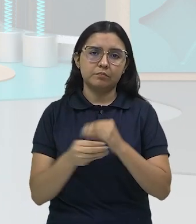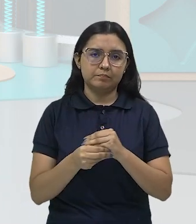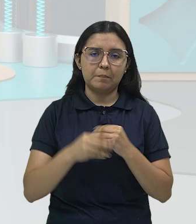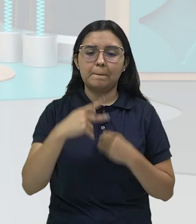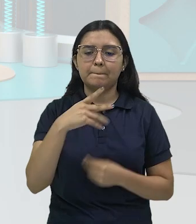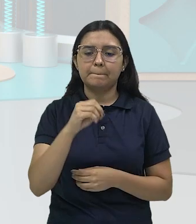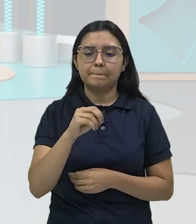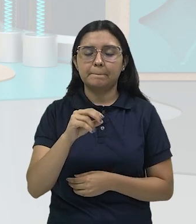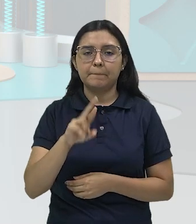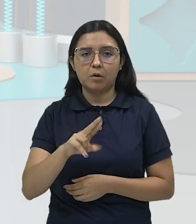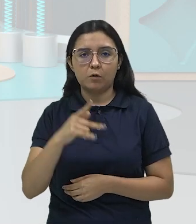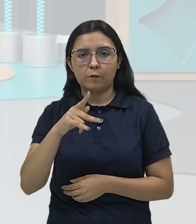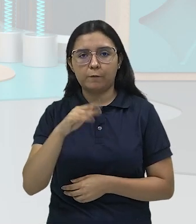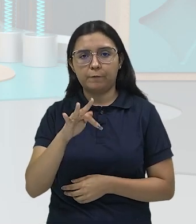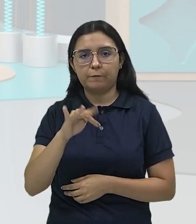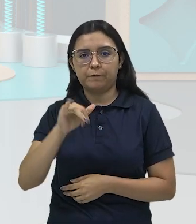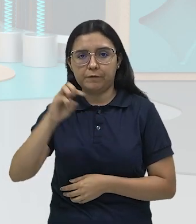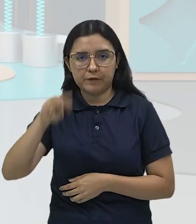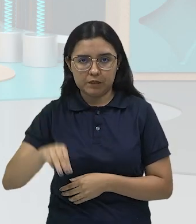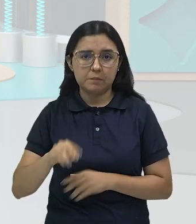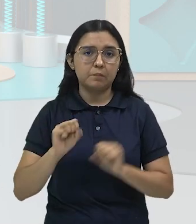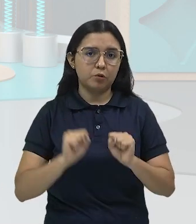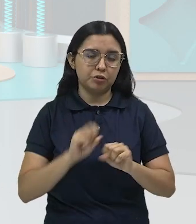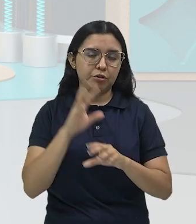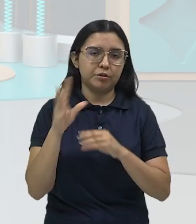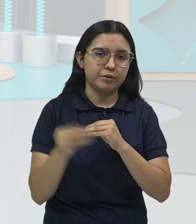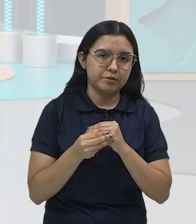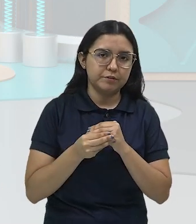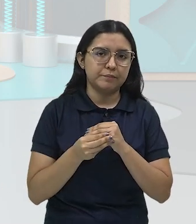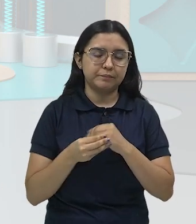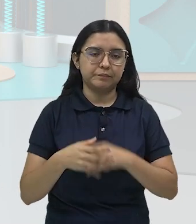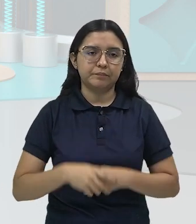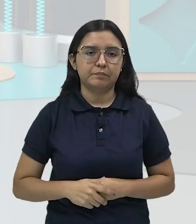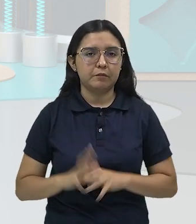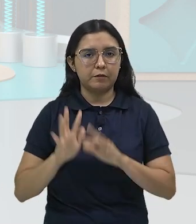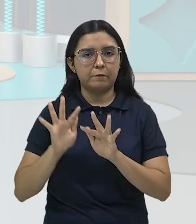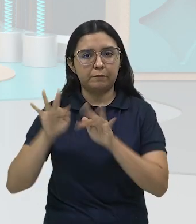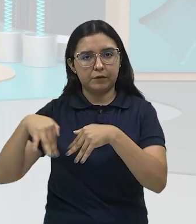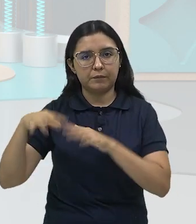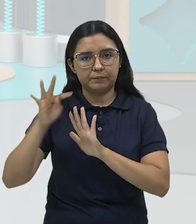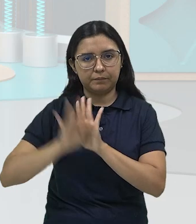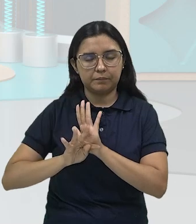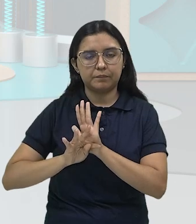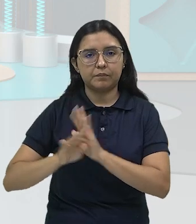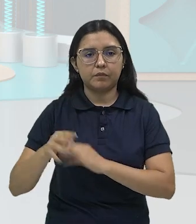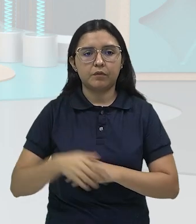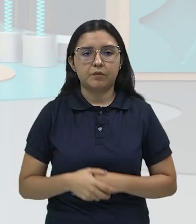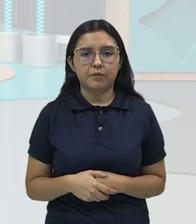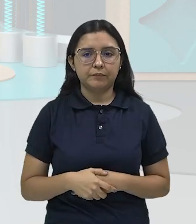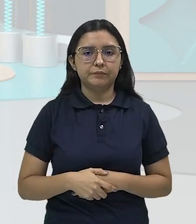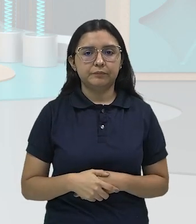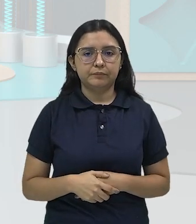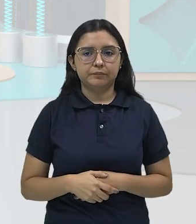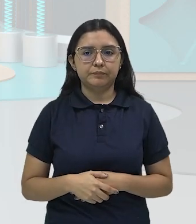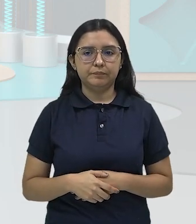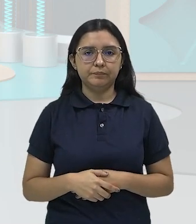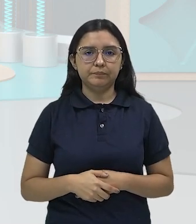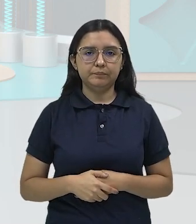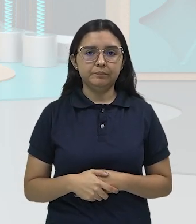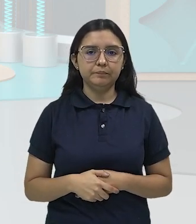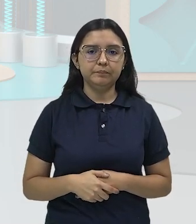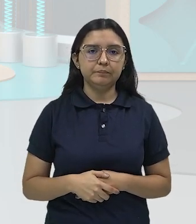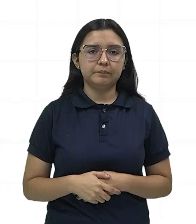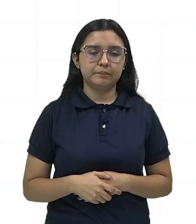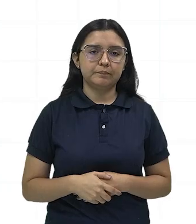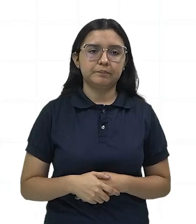Primeiro faço isso, em seguida faço isso e por fim faço essa outra coisa. Perfeito? Sequência